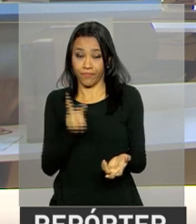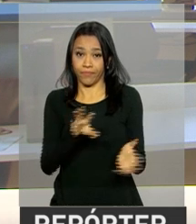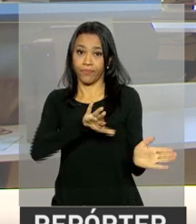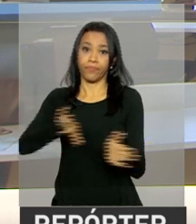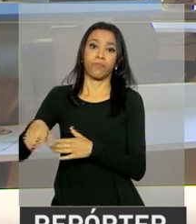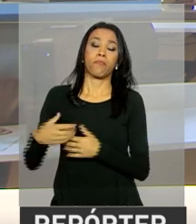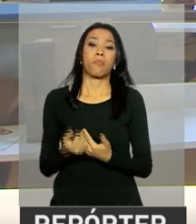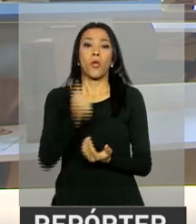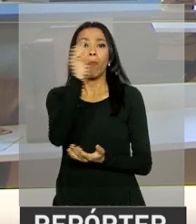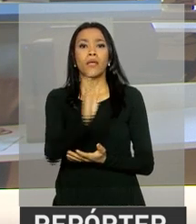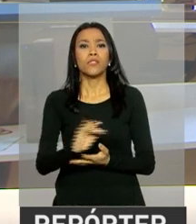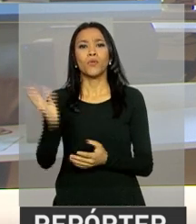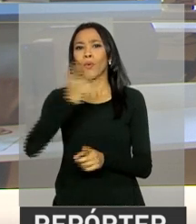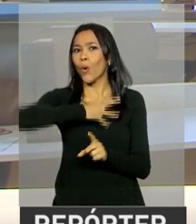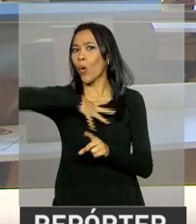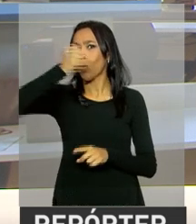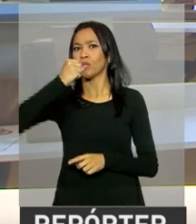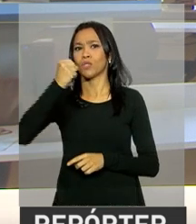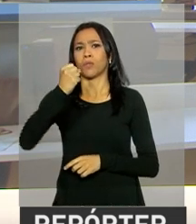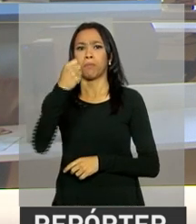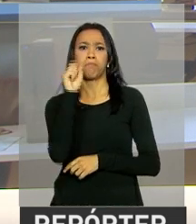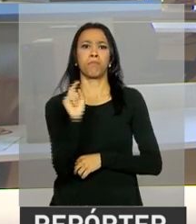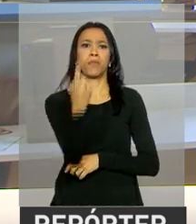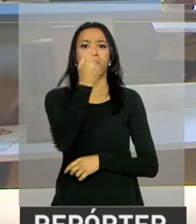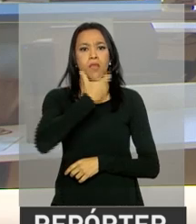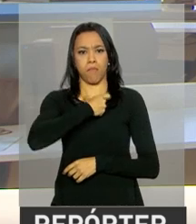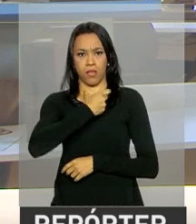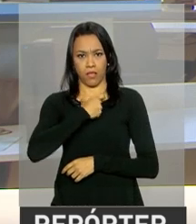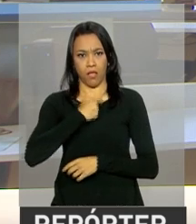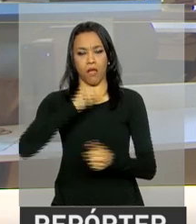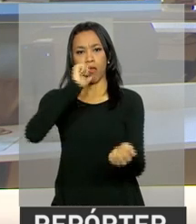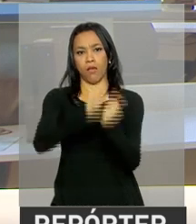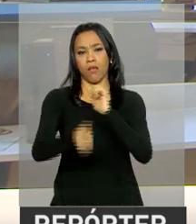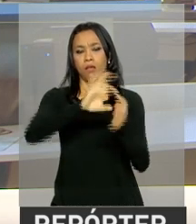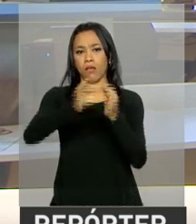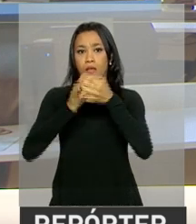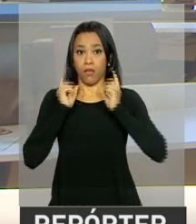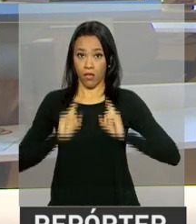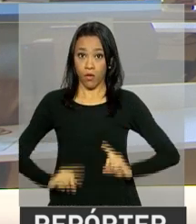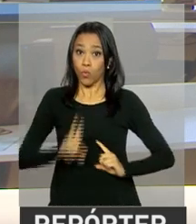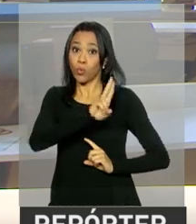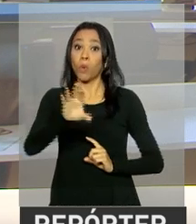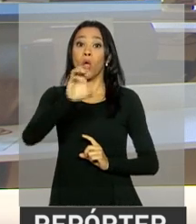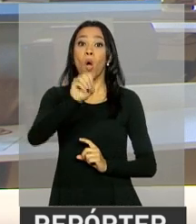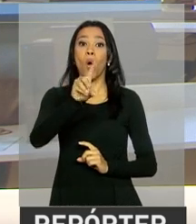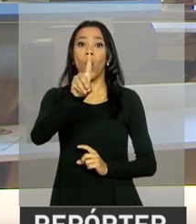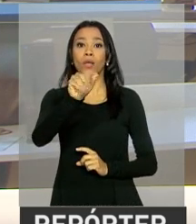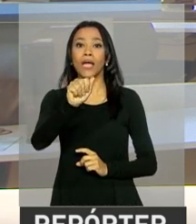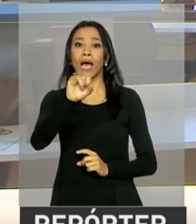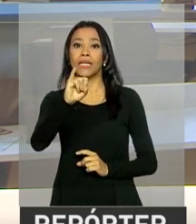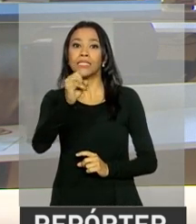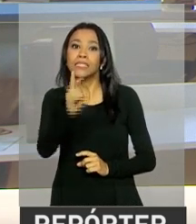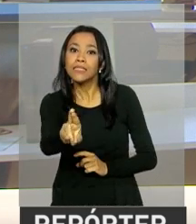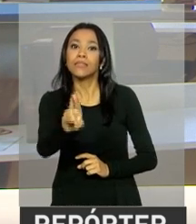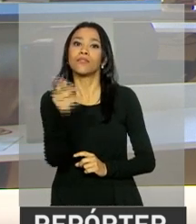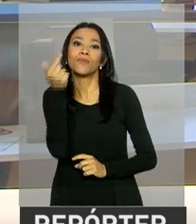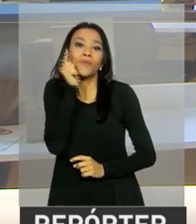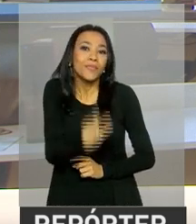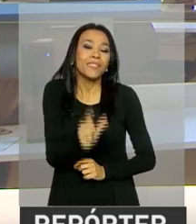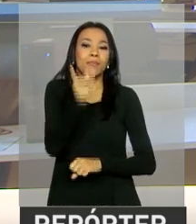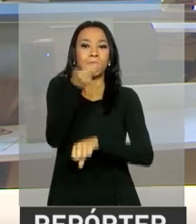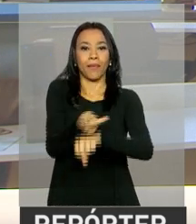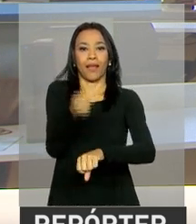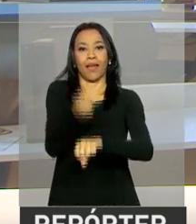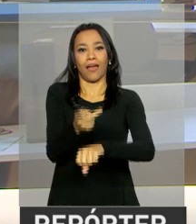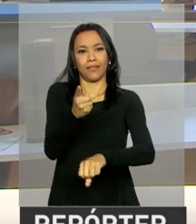O Brasil conquistou a primeira medalha nos Jogos Paralímpicos. O brasileiro Odair Santos ganhou a medalha de